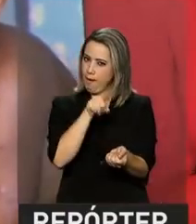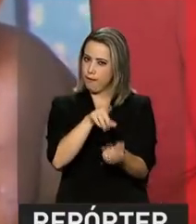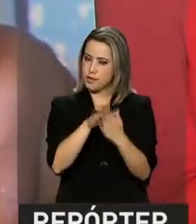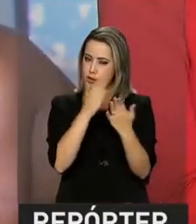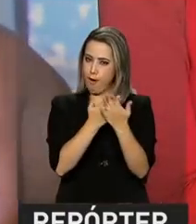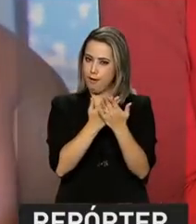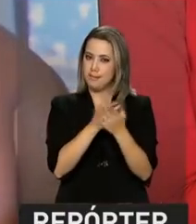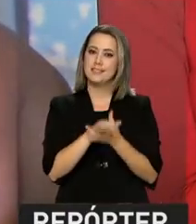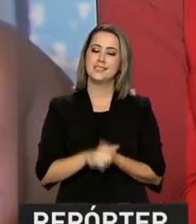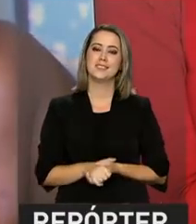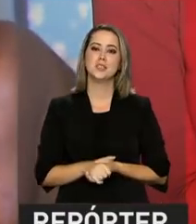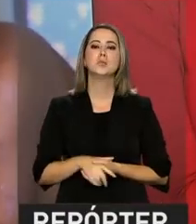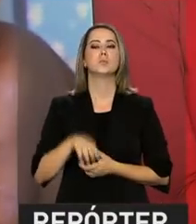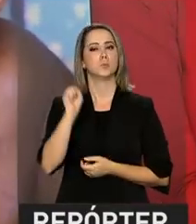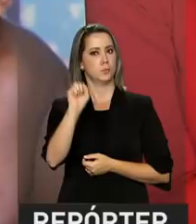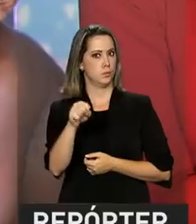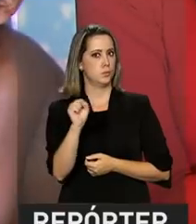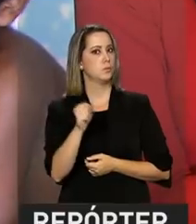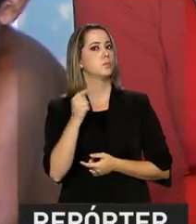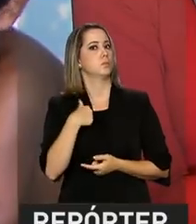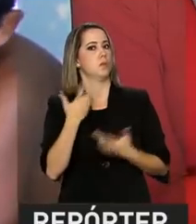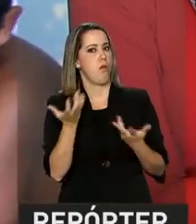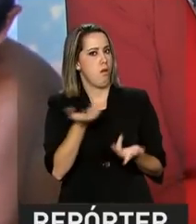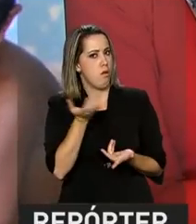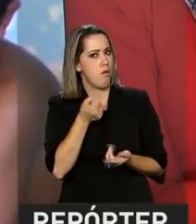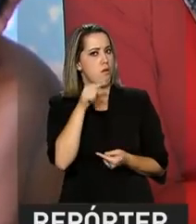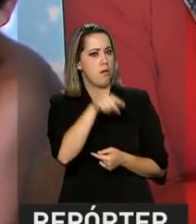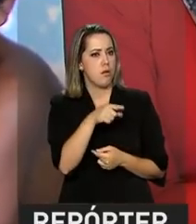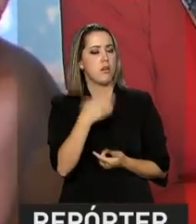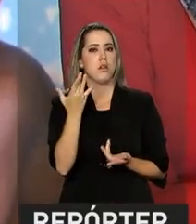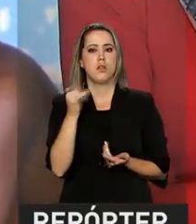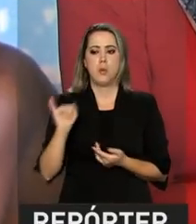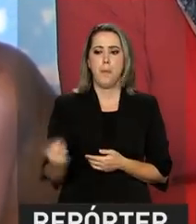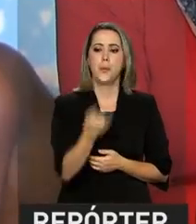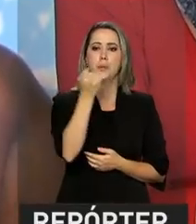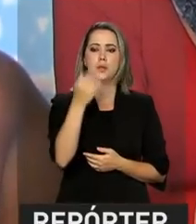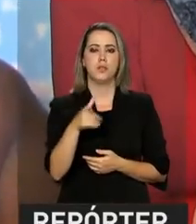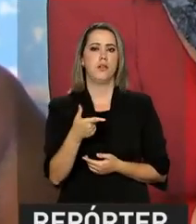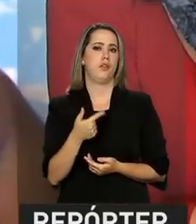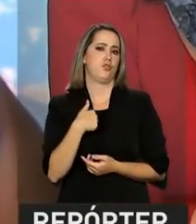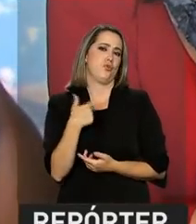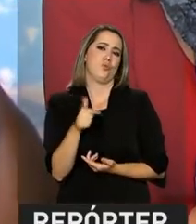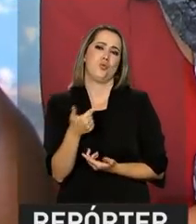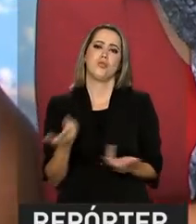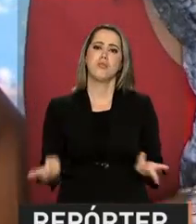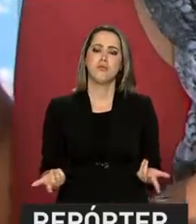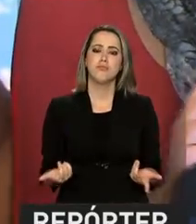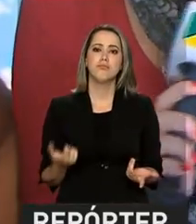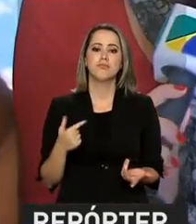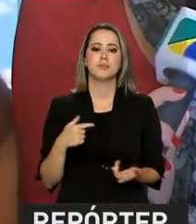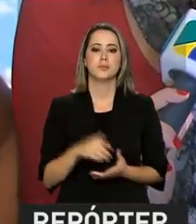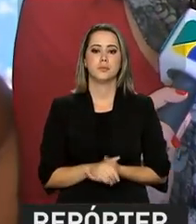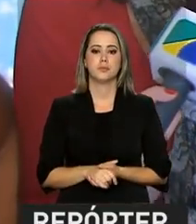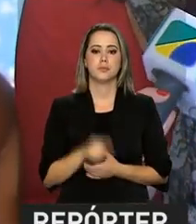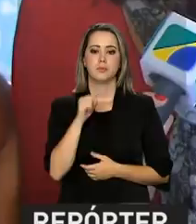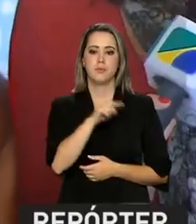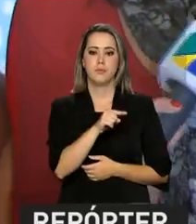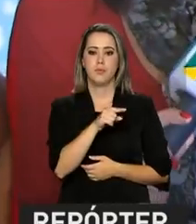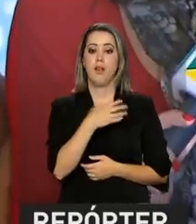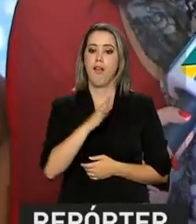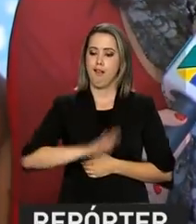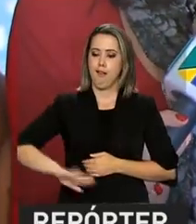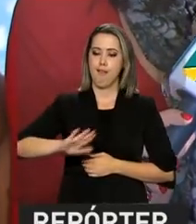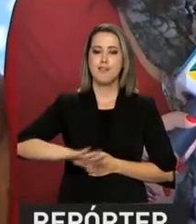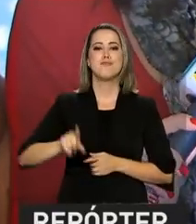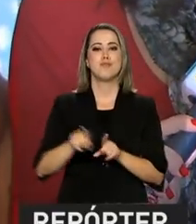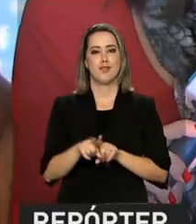escola? Bastante. Eu quero que eles aproveitem bem essa oportunidade que eu não tive, né? E o Pedro também, ano que vem, já vai